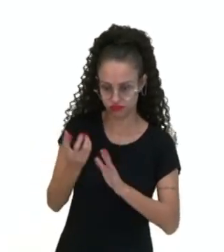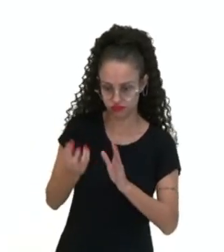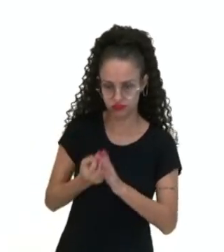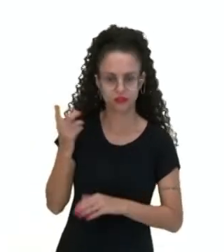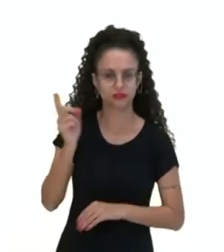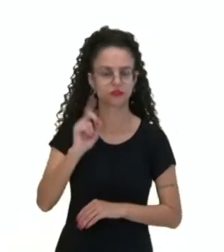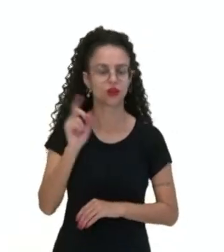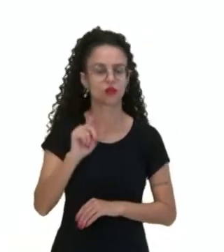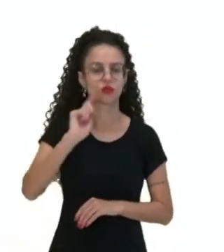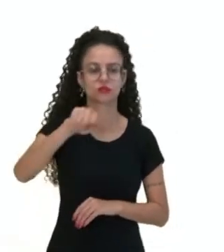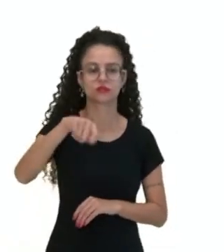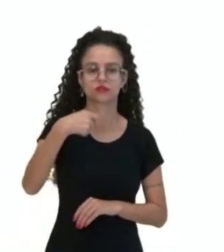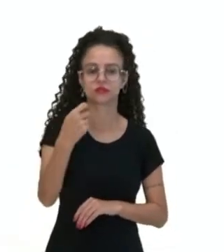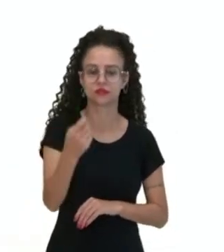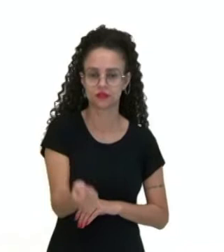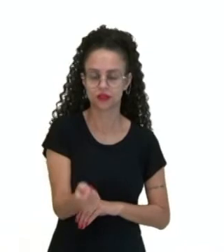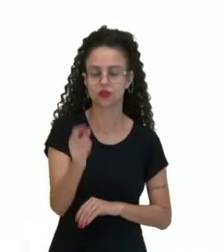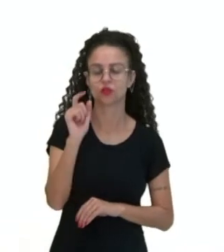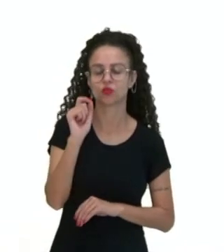são chamados de organismos